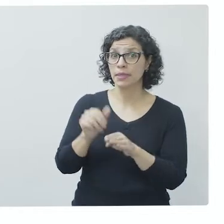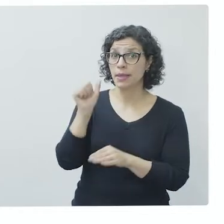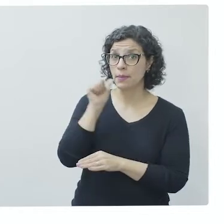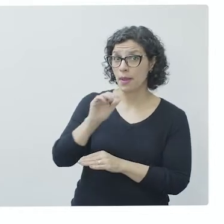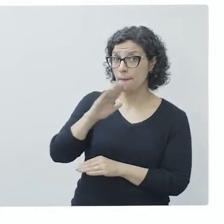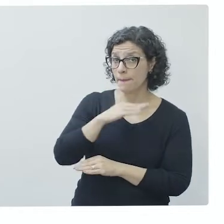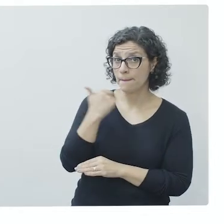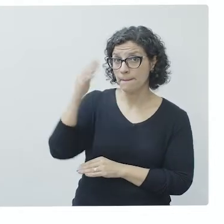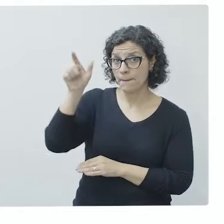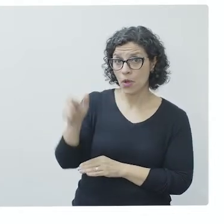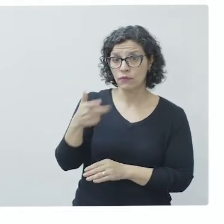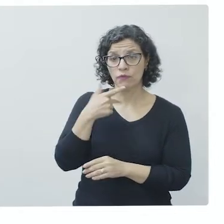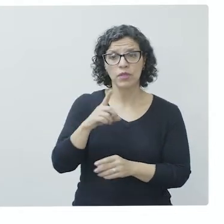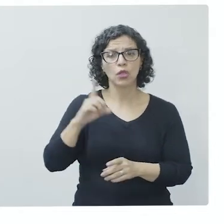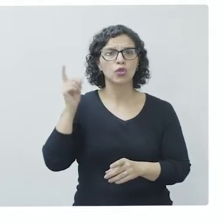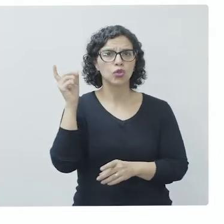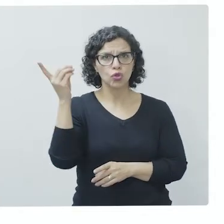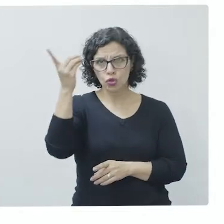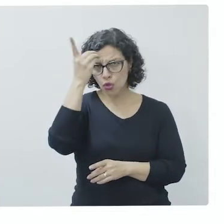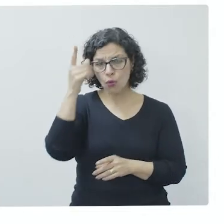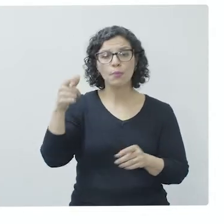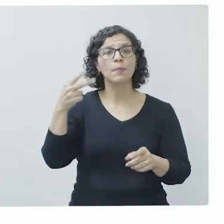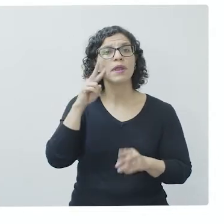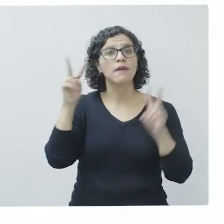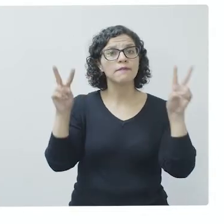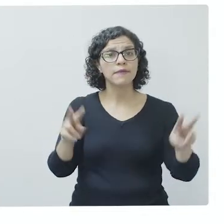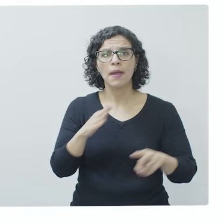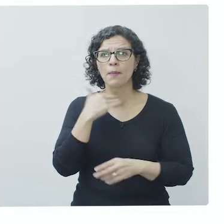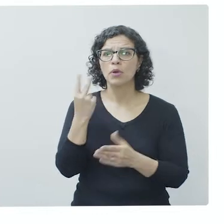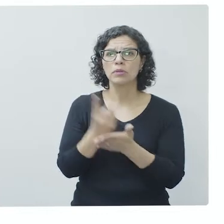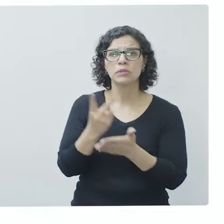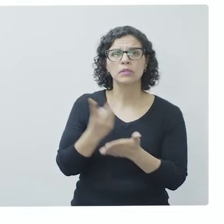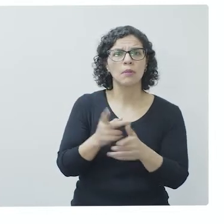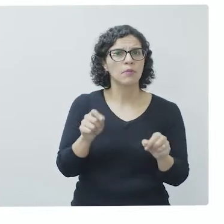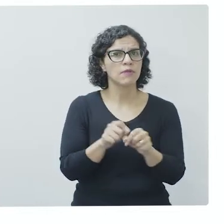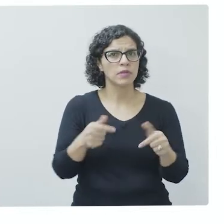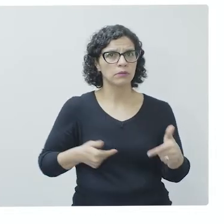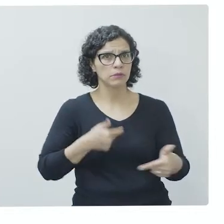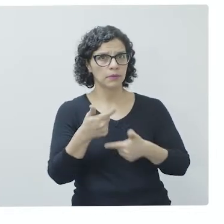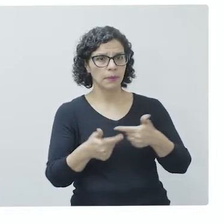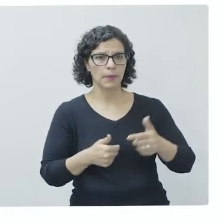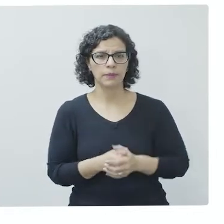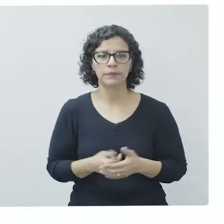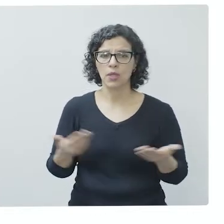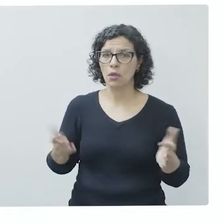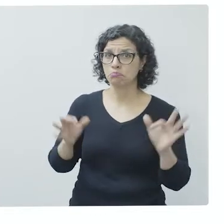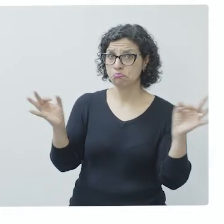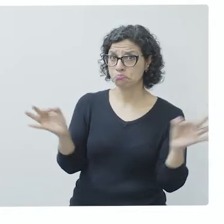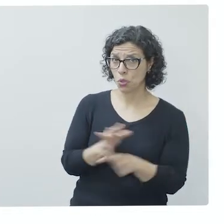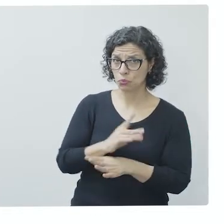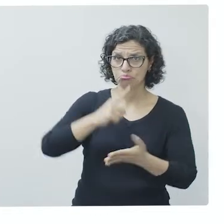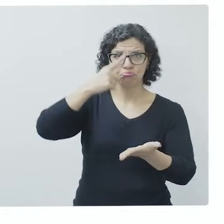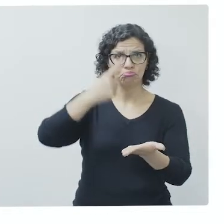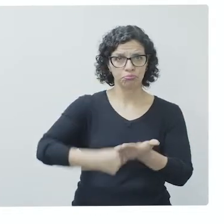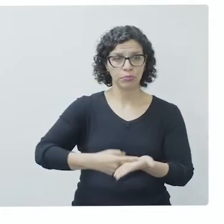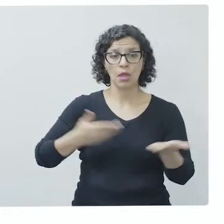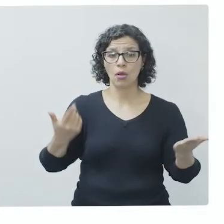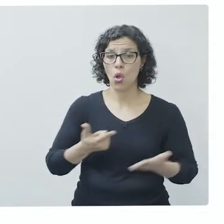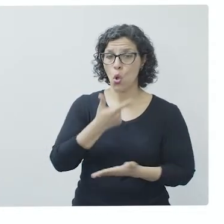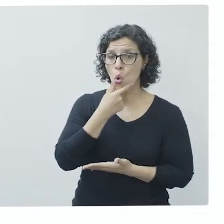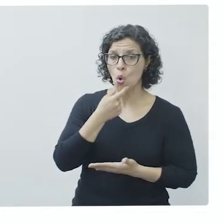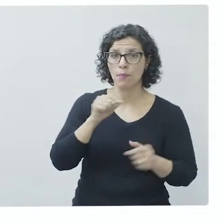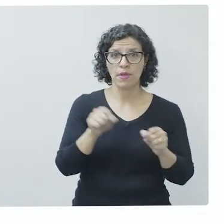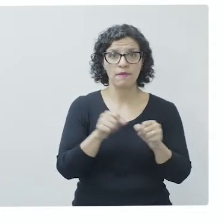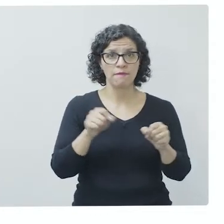famigerada, você vai ter o dom de conseguir enxergar a morte cumprindo sua missão. Dito e feito. O